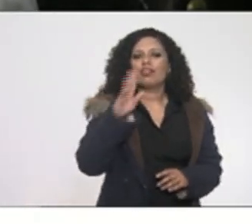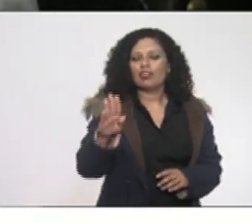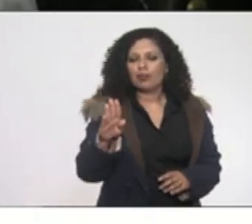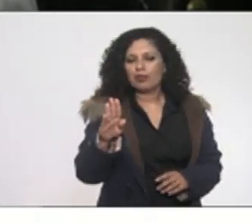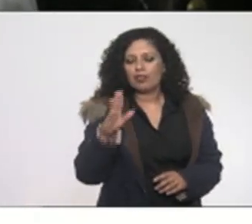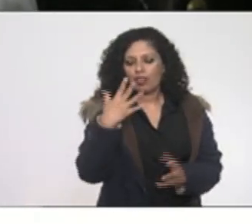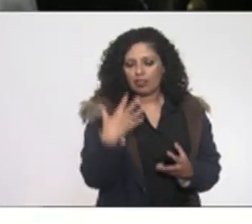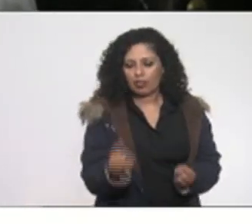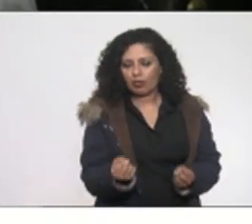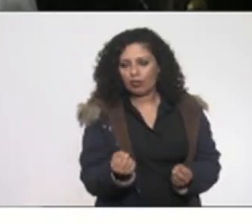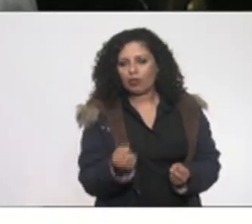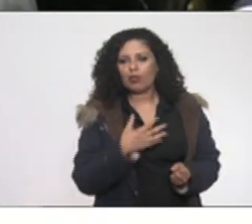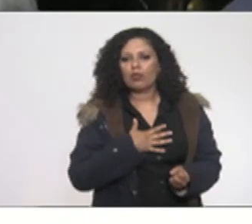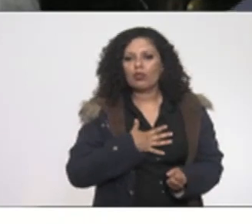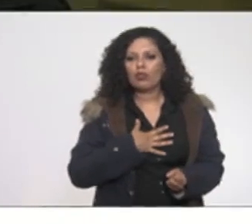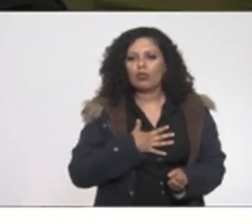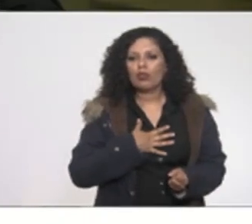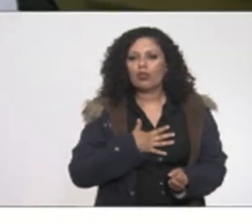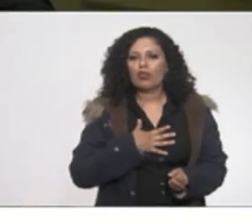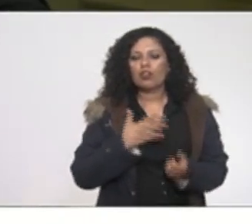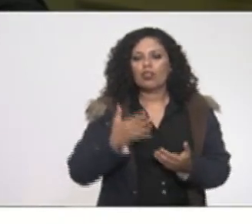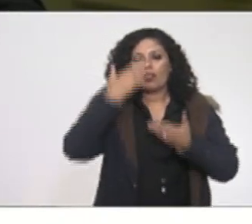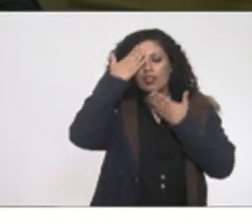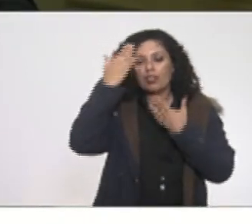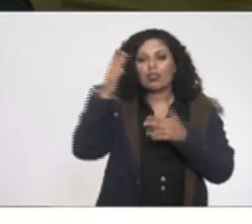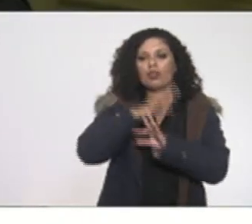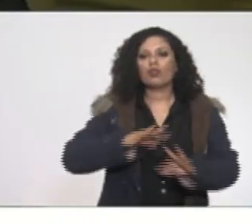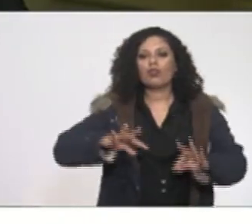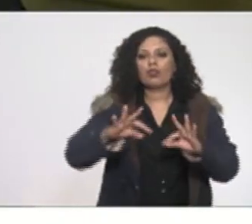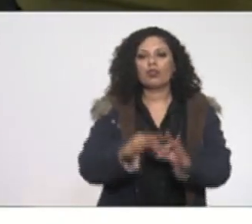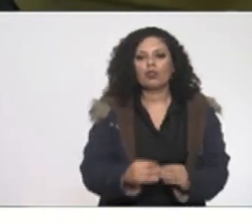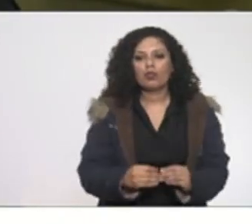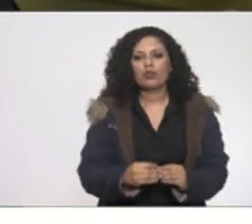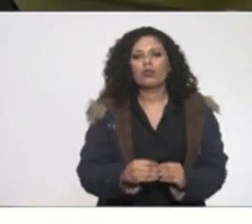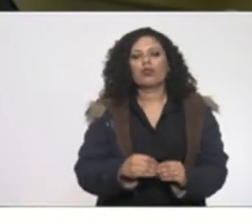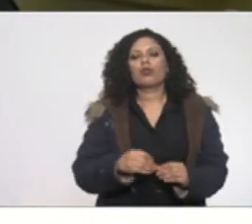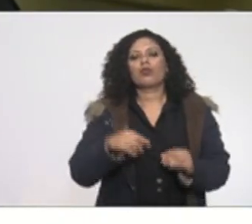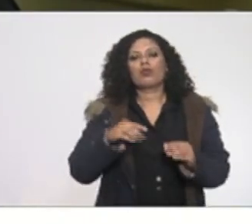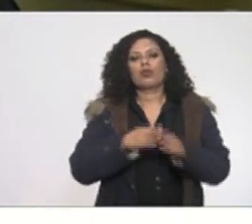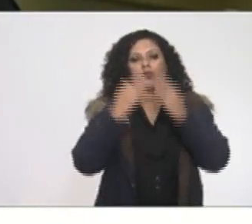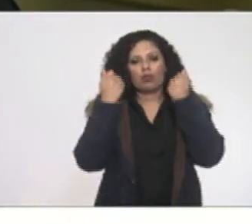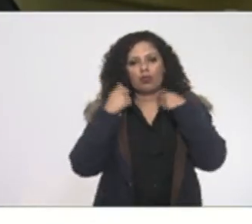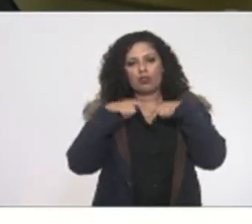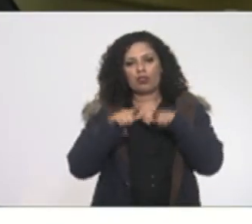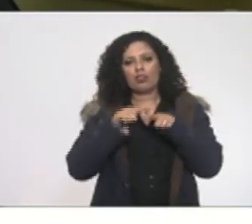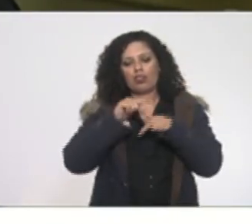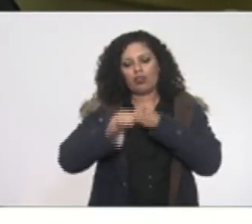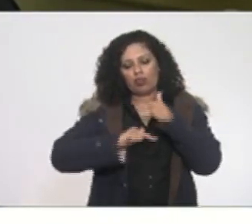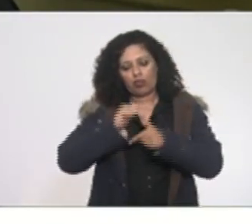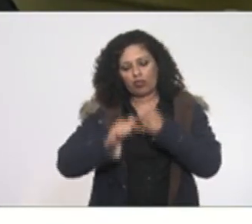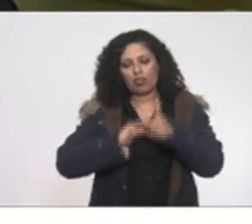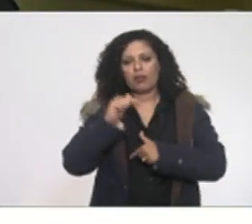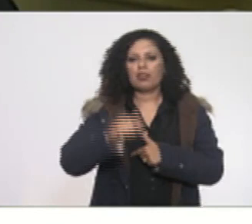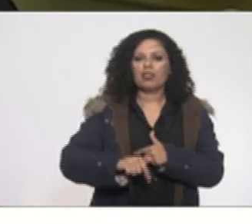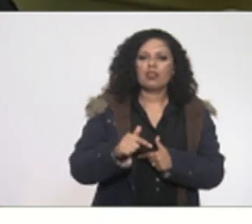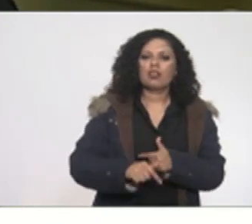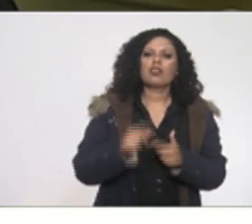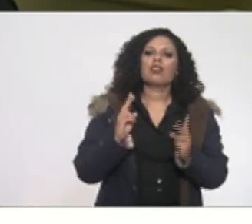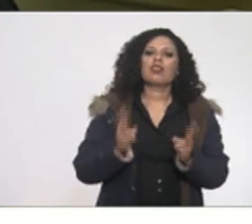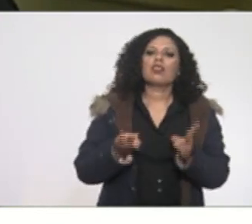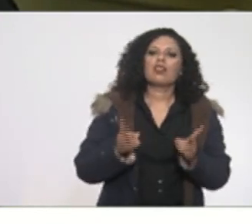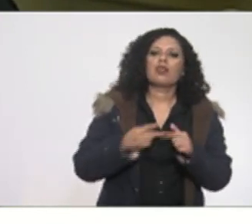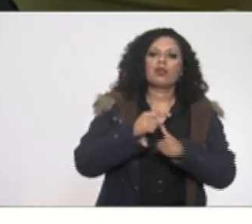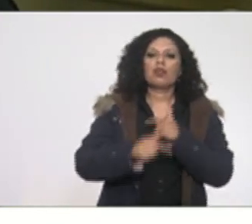satisfeito? Satisfeitíssimo, quero agradecer a todos os presentes, servidores da casa, condução do trabalho de Vossa Excelência, sempre com